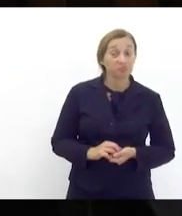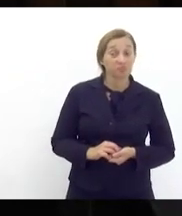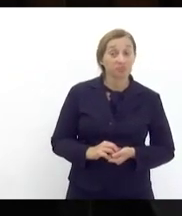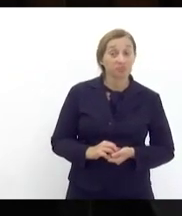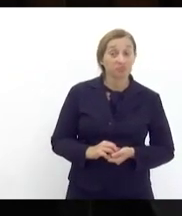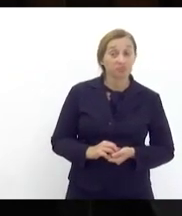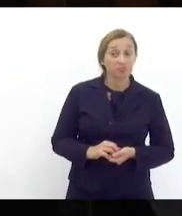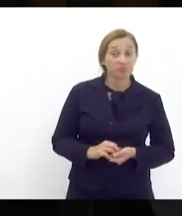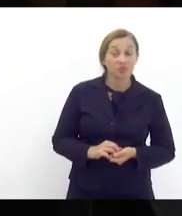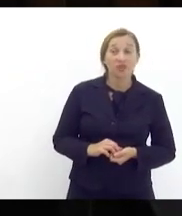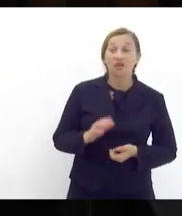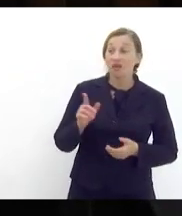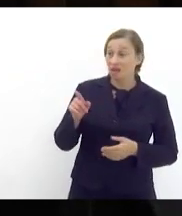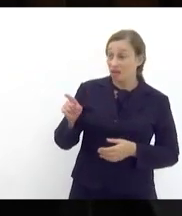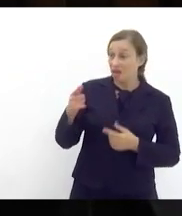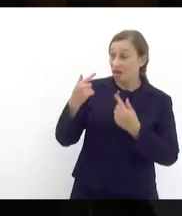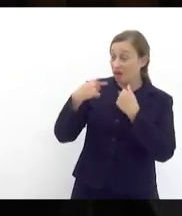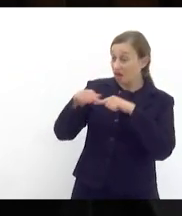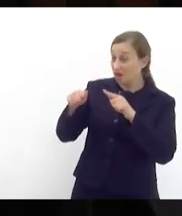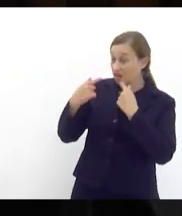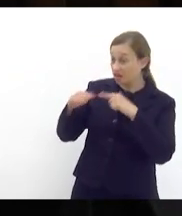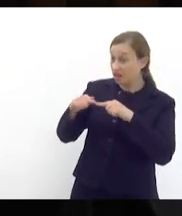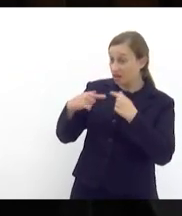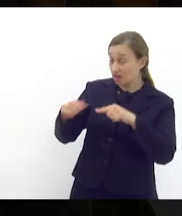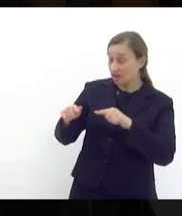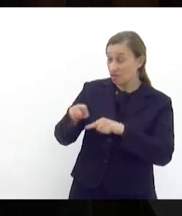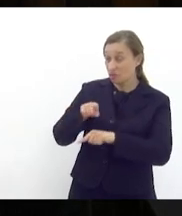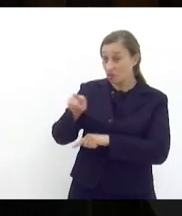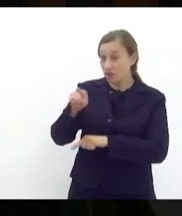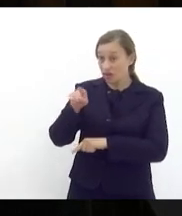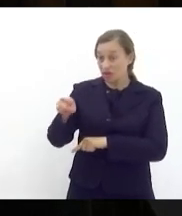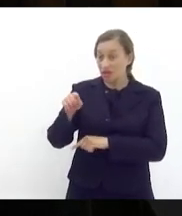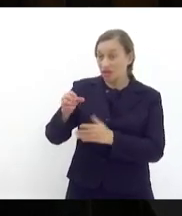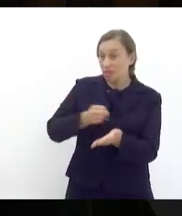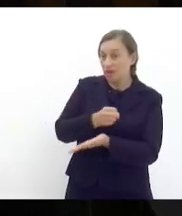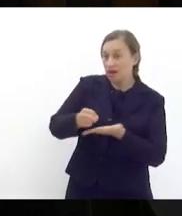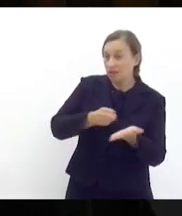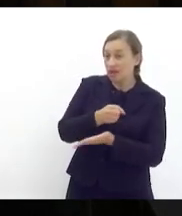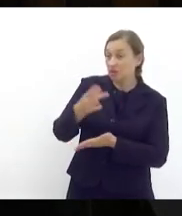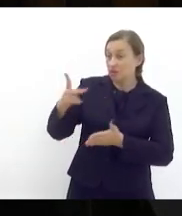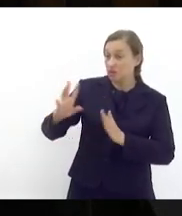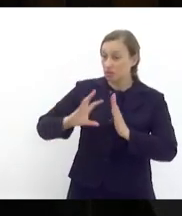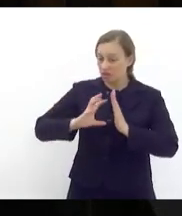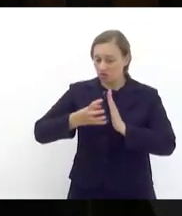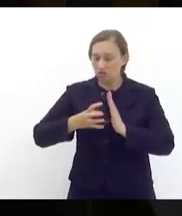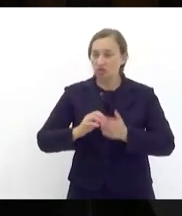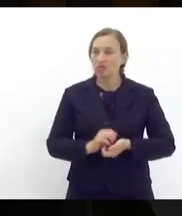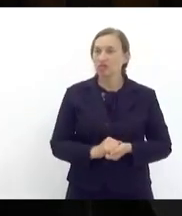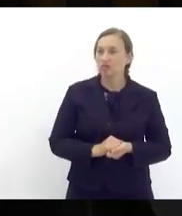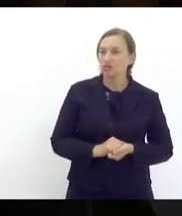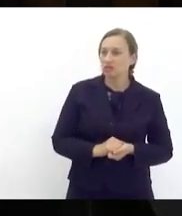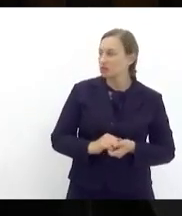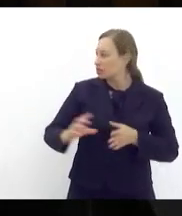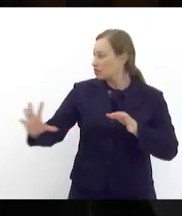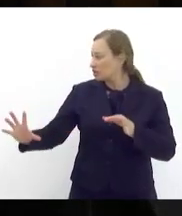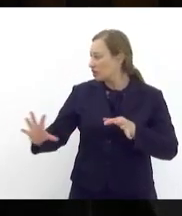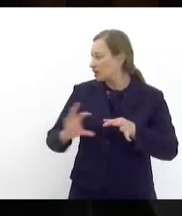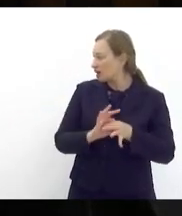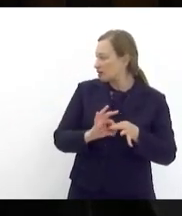Está sendo criticado pela base do seu partido, pelos filiados